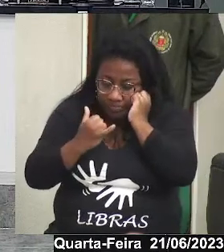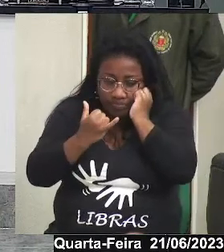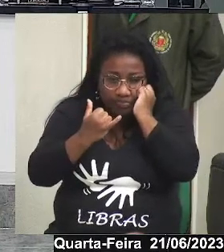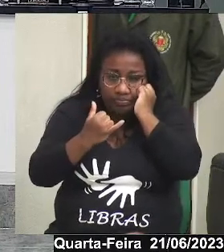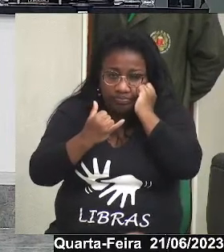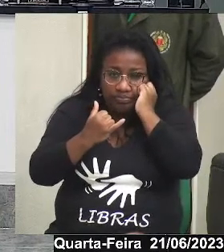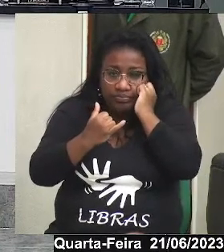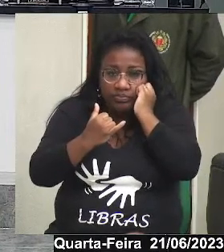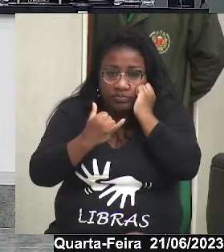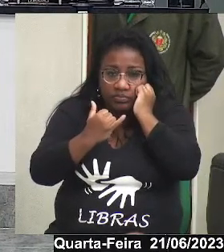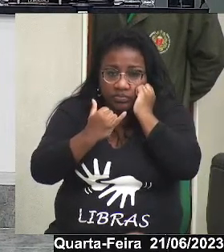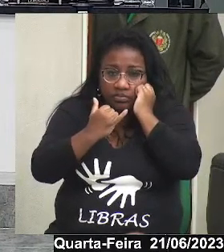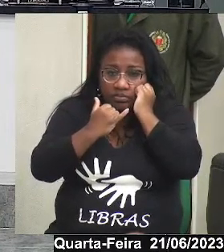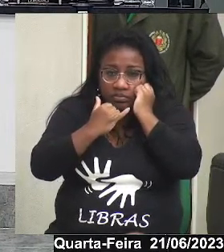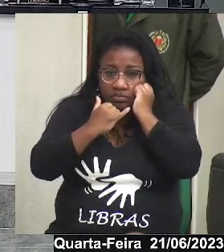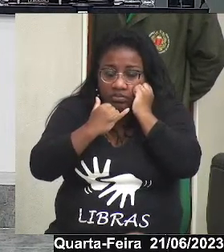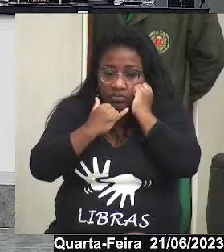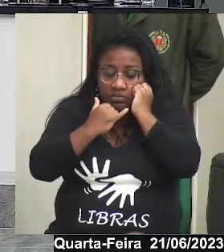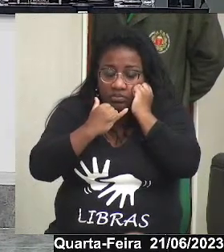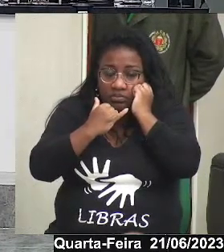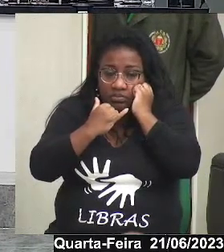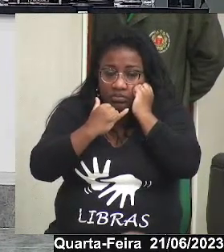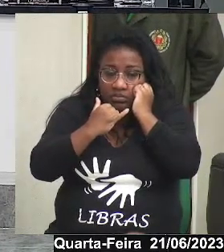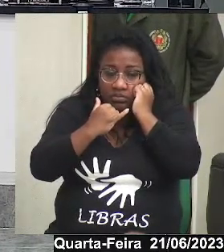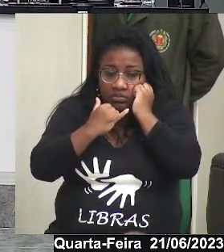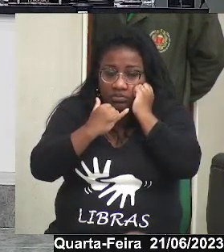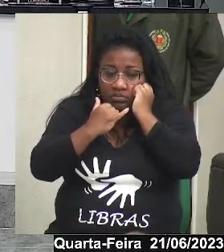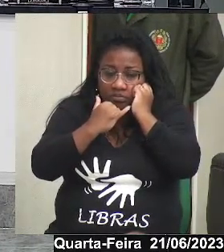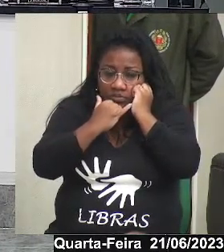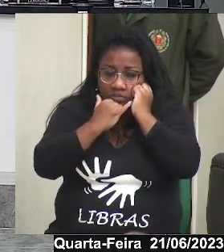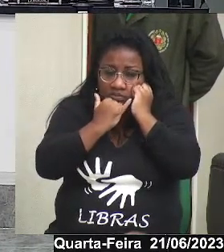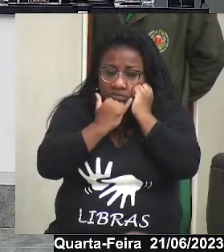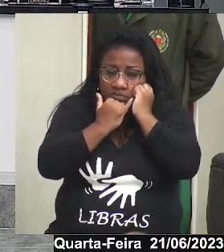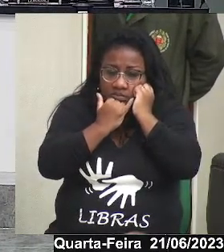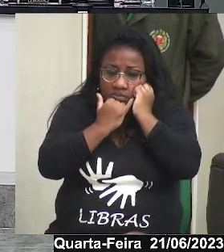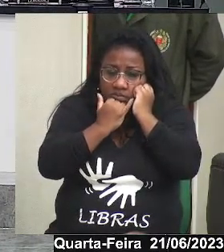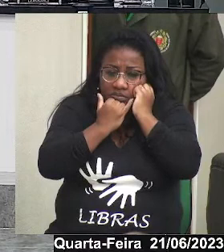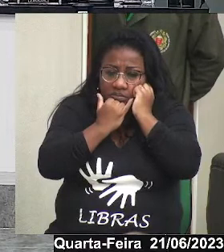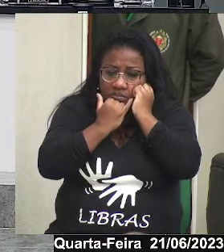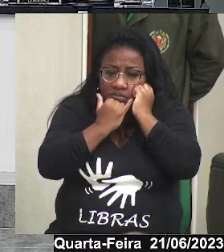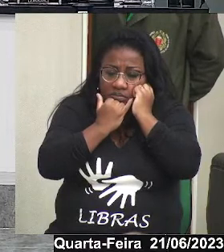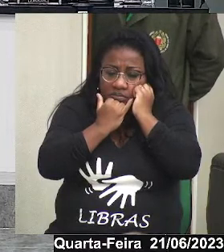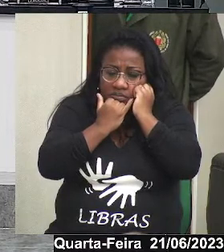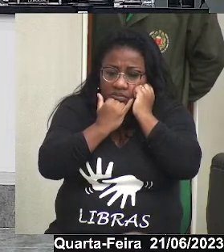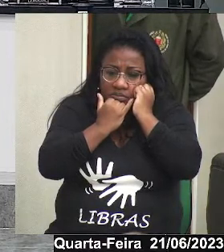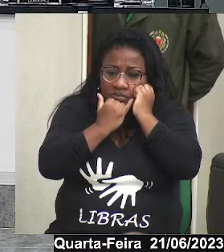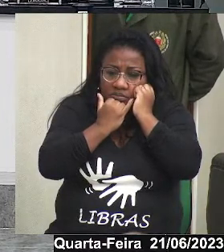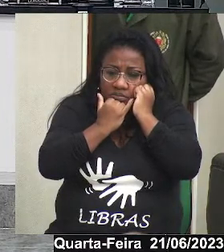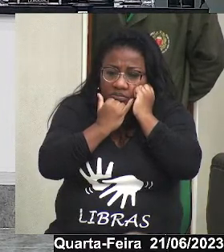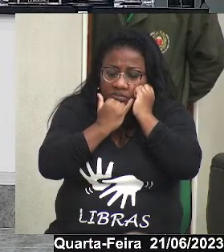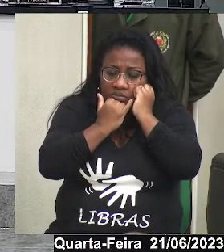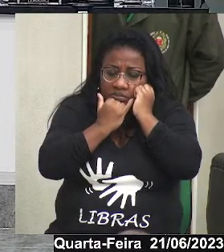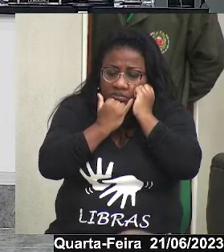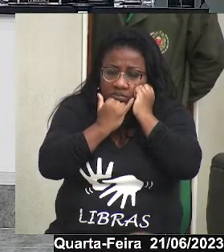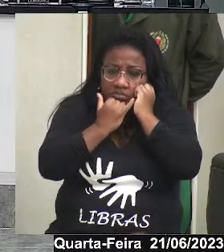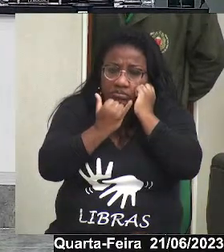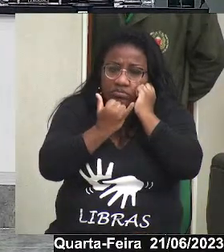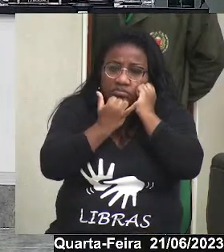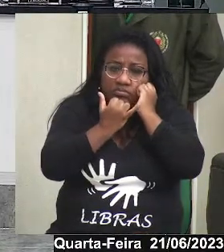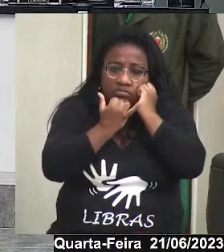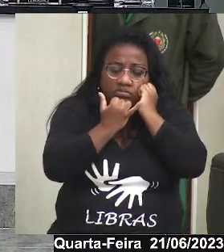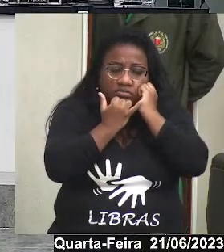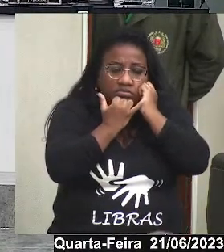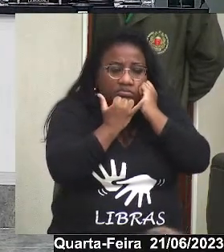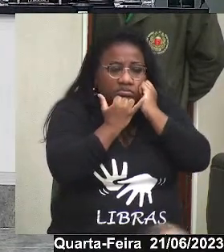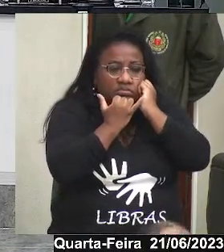para construção de uma quadra com grama sintética na rua Panambi, altura número 25, interseção com a rua Iraí, com a viela